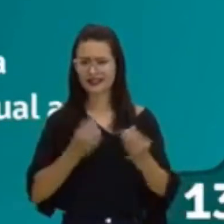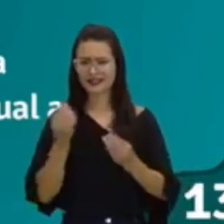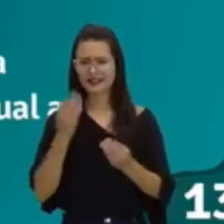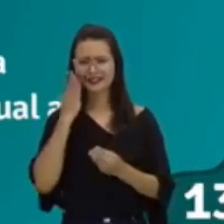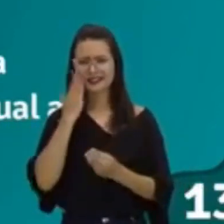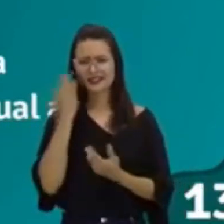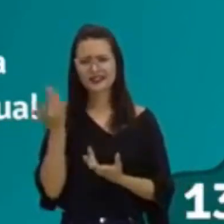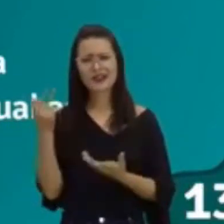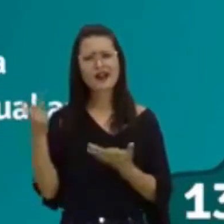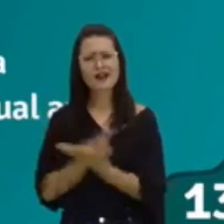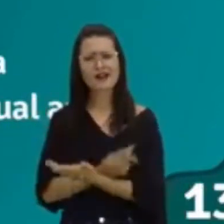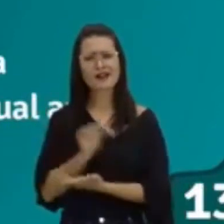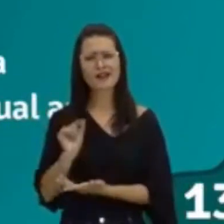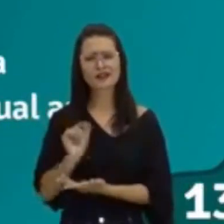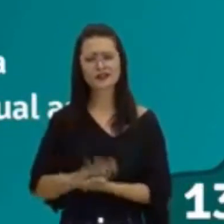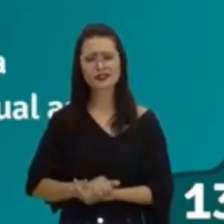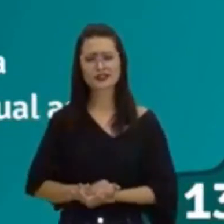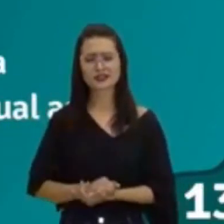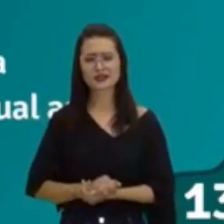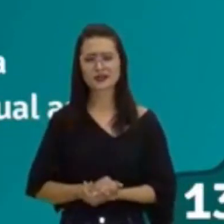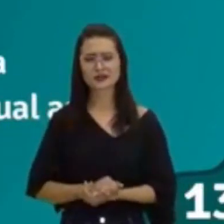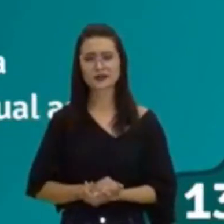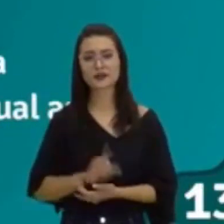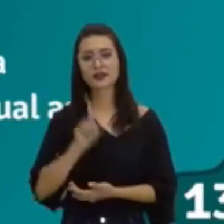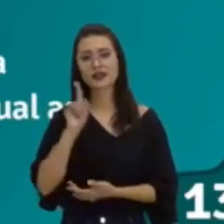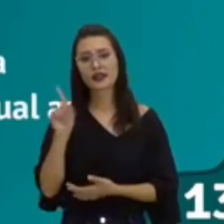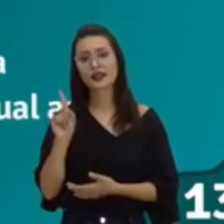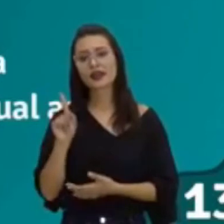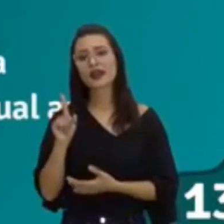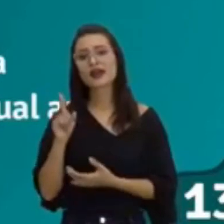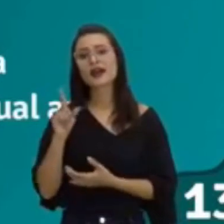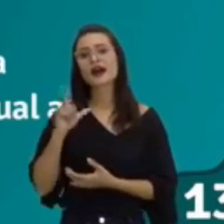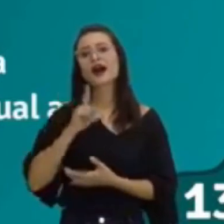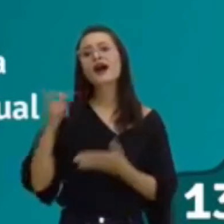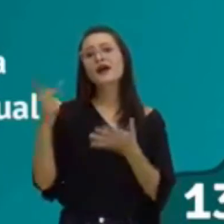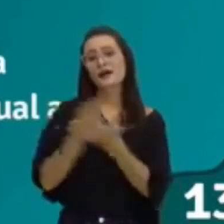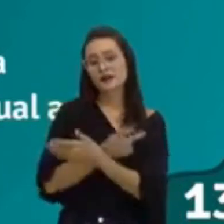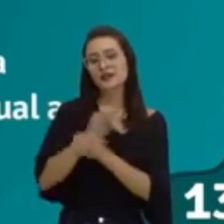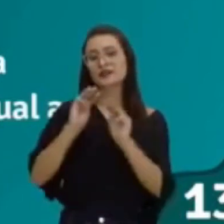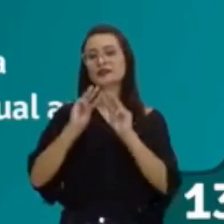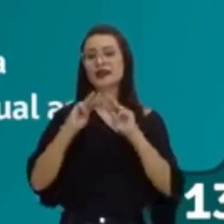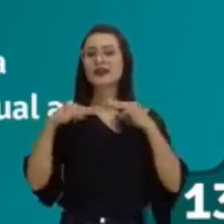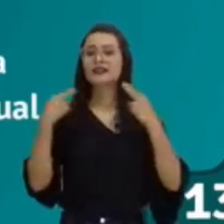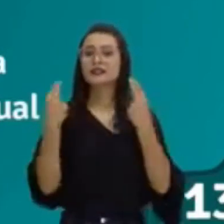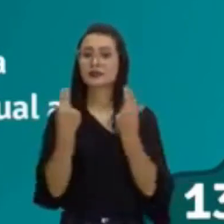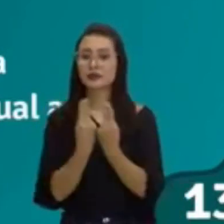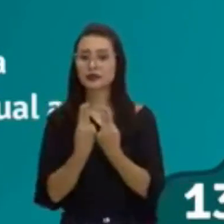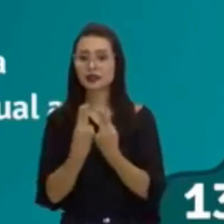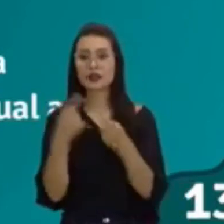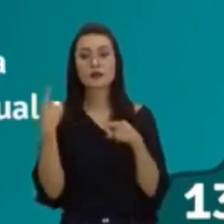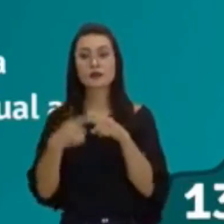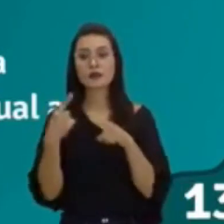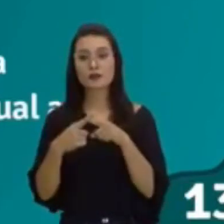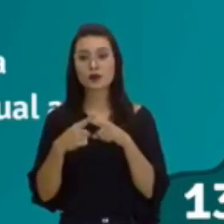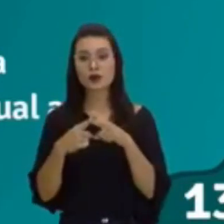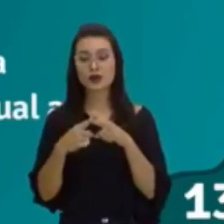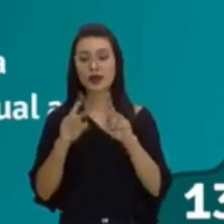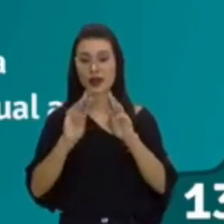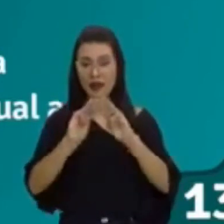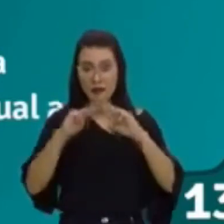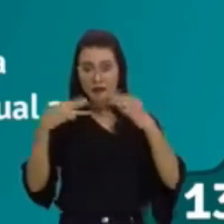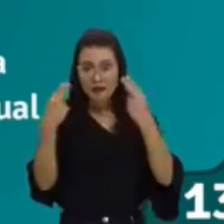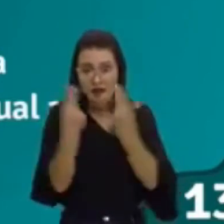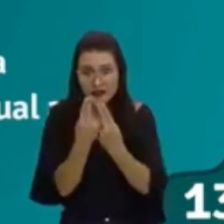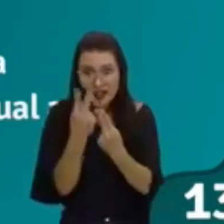Por que que isso ocorre? É o princípio, é uma propriedade da matéria. Dois corpos não podem ocupar